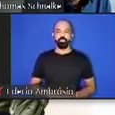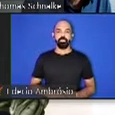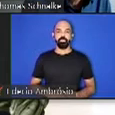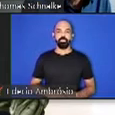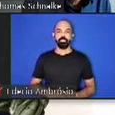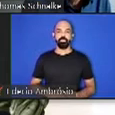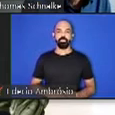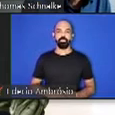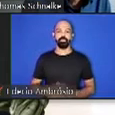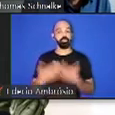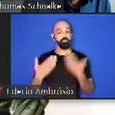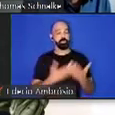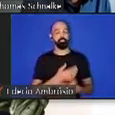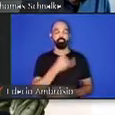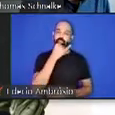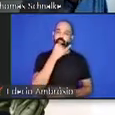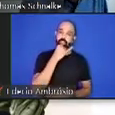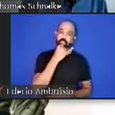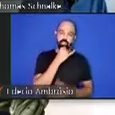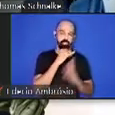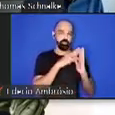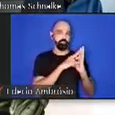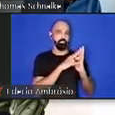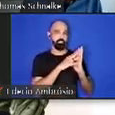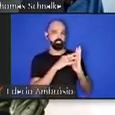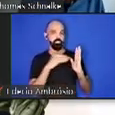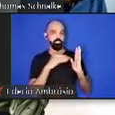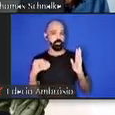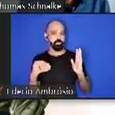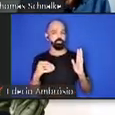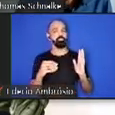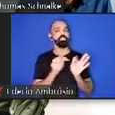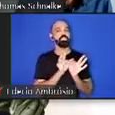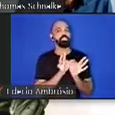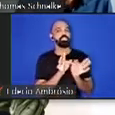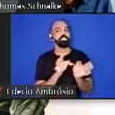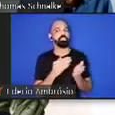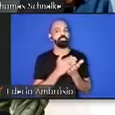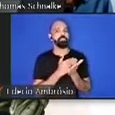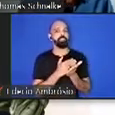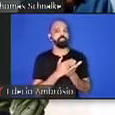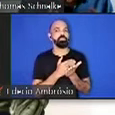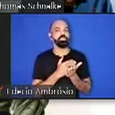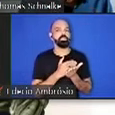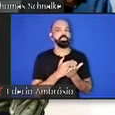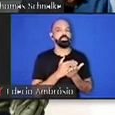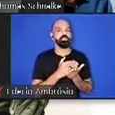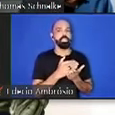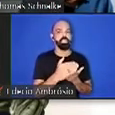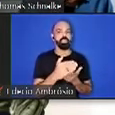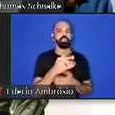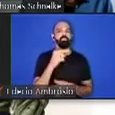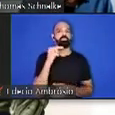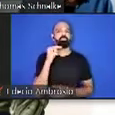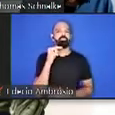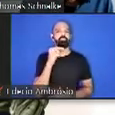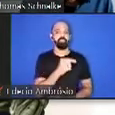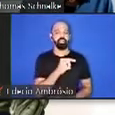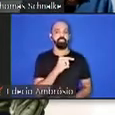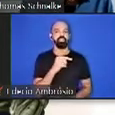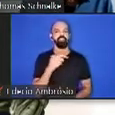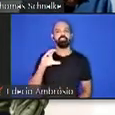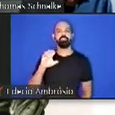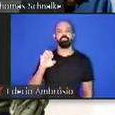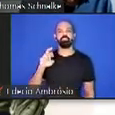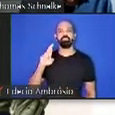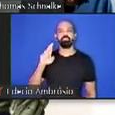um exemplo muito preliminar e talvez muito sofrido em cera